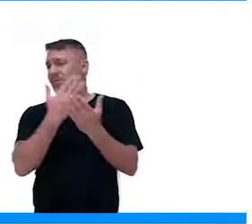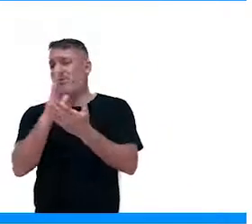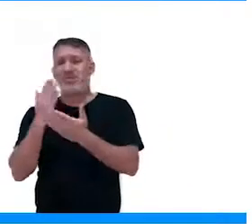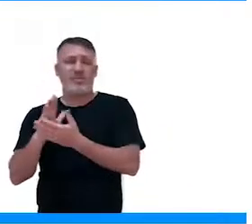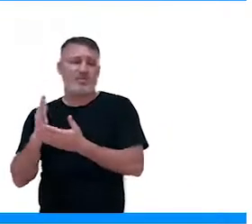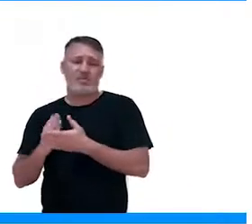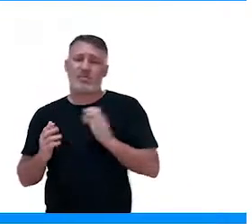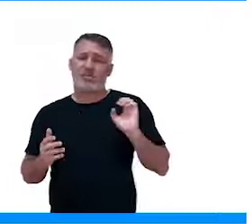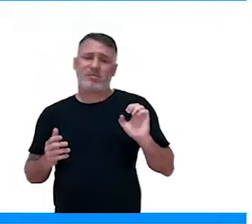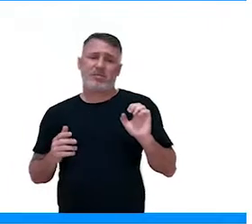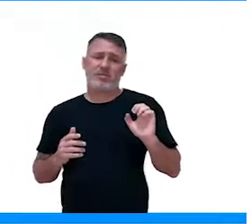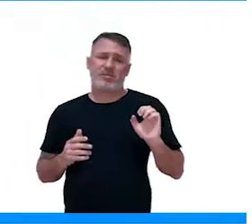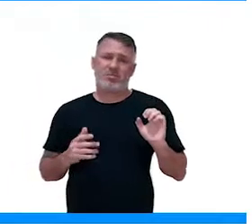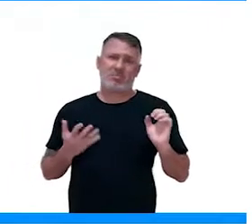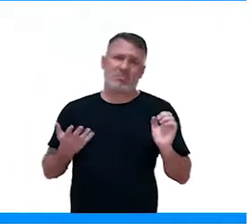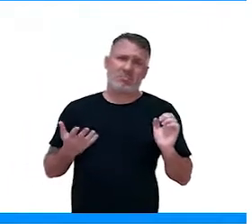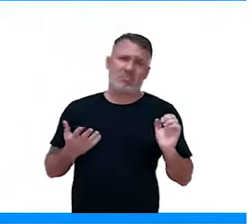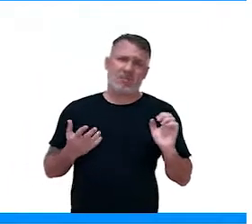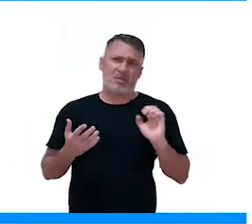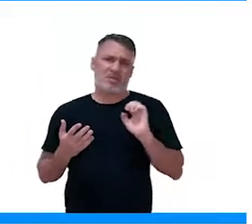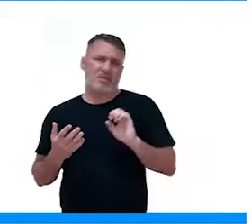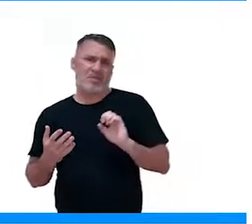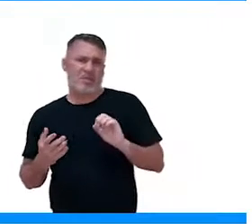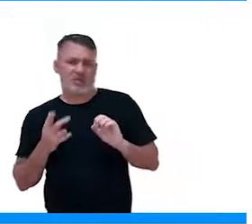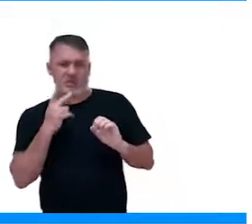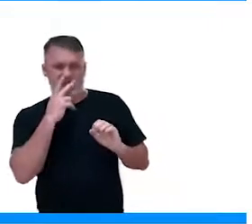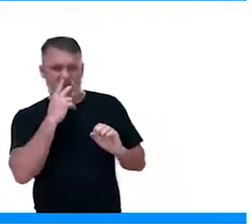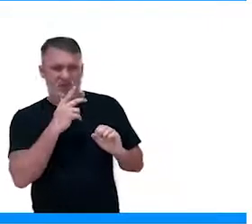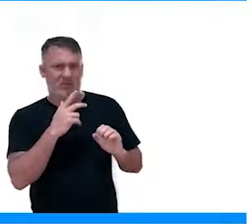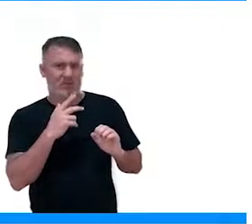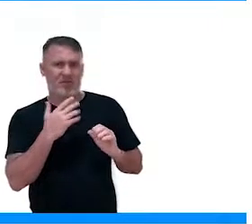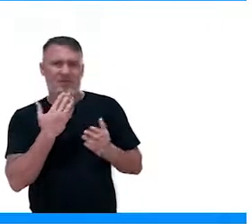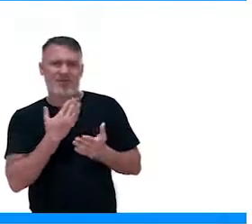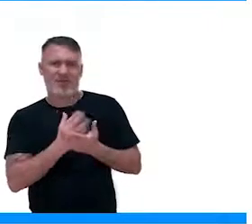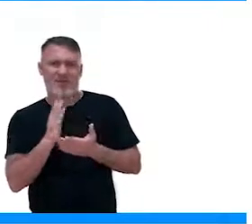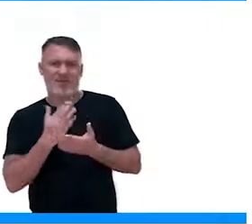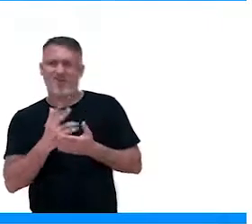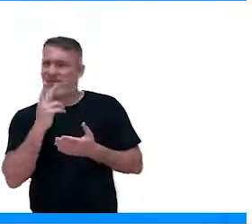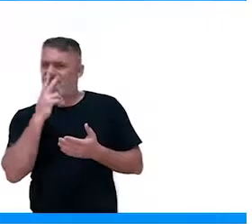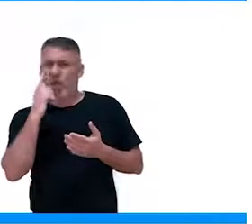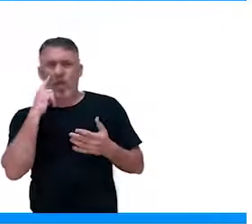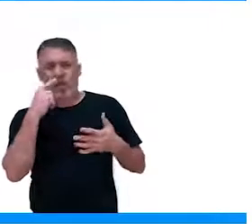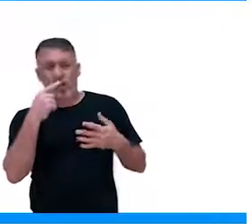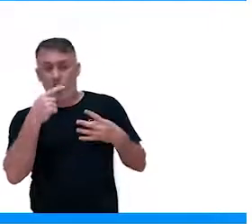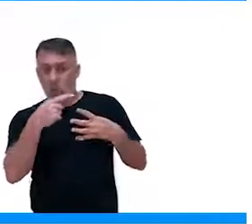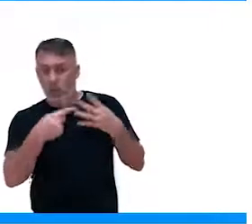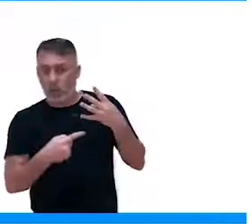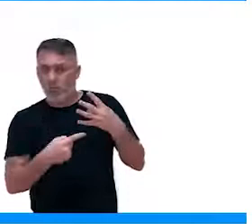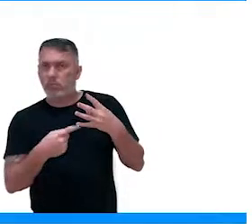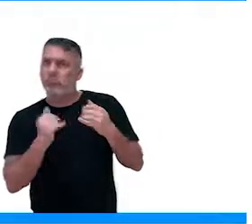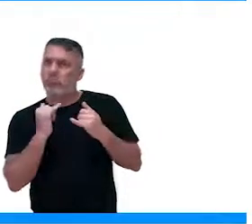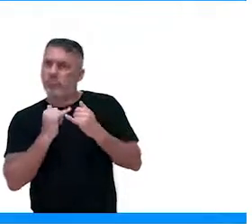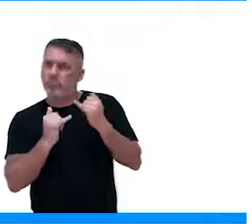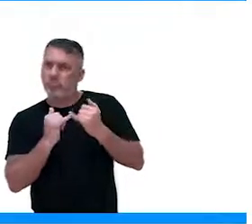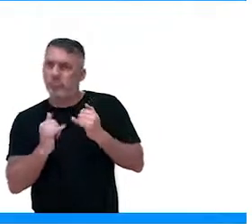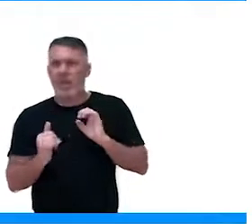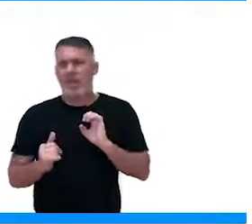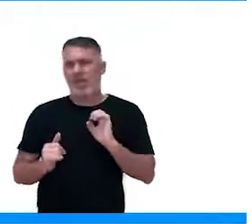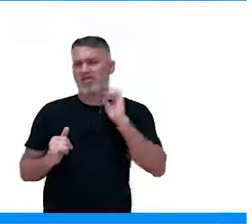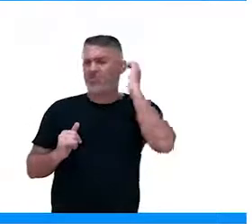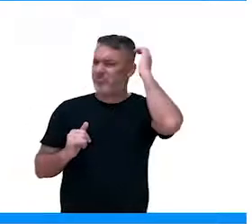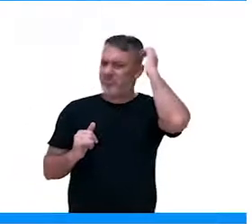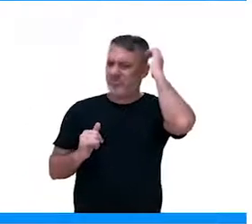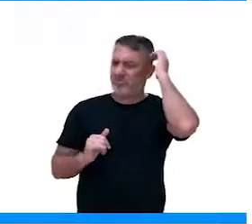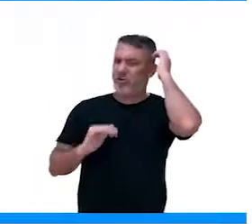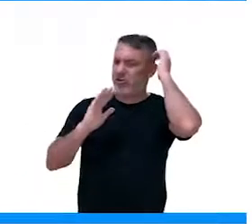ver com as outras 4. Então a gente já pode pensar, aquela que não tem nada, ela destoa, pode ser que ela não seja, né?